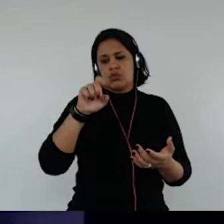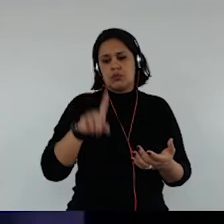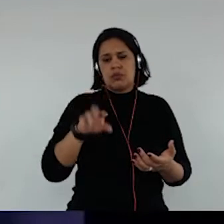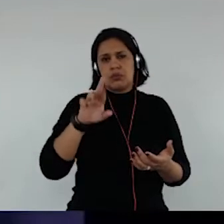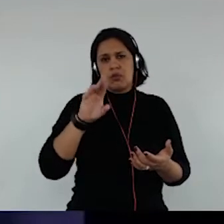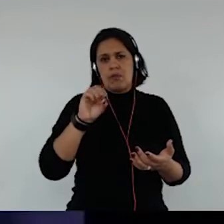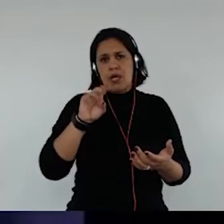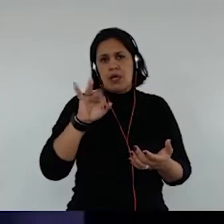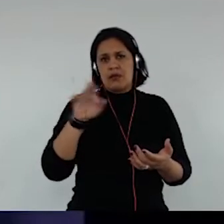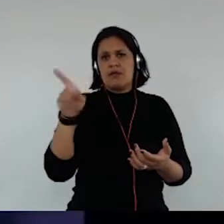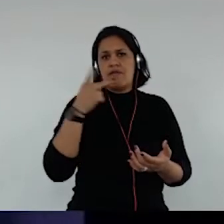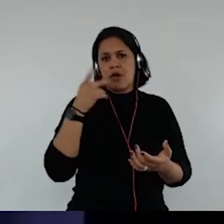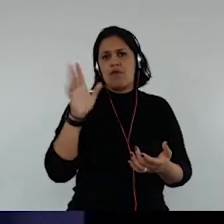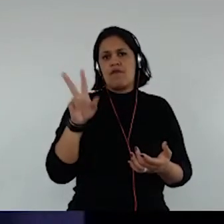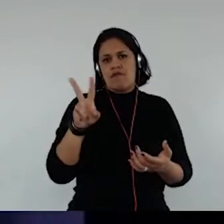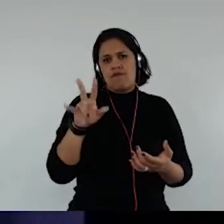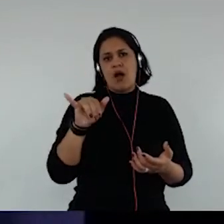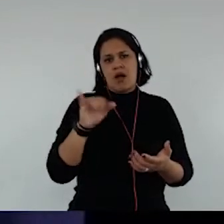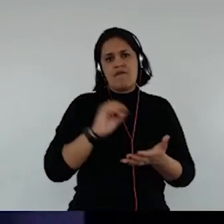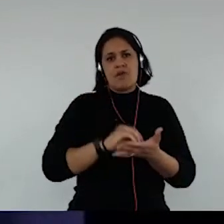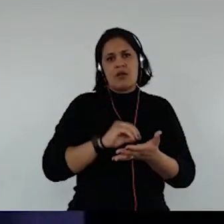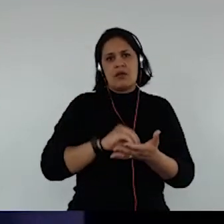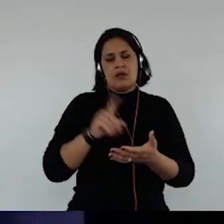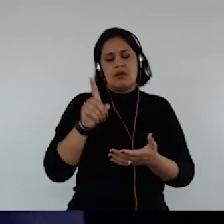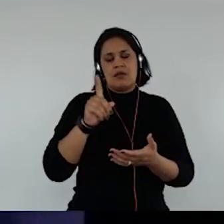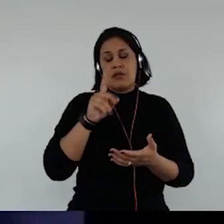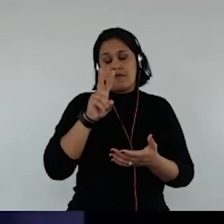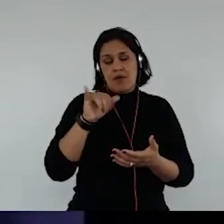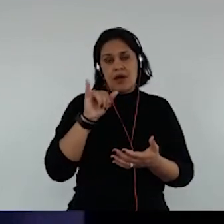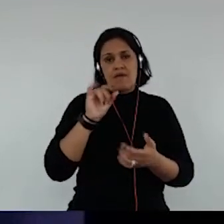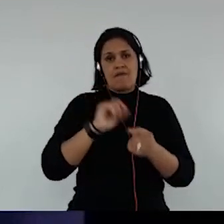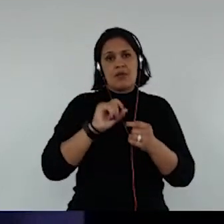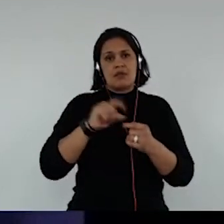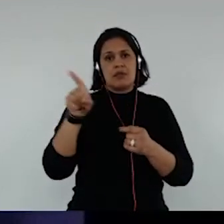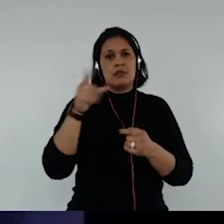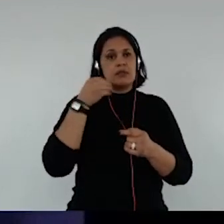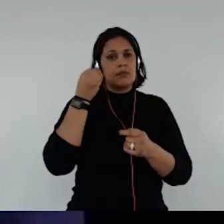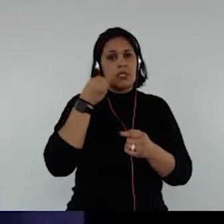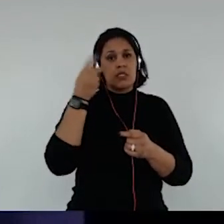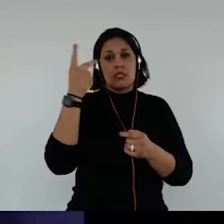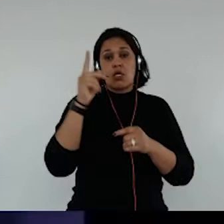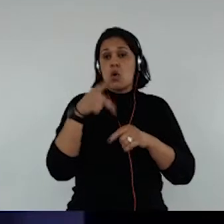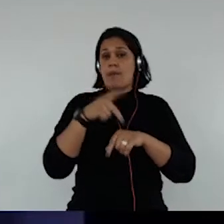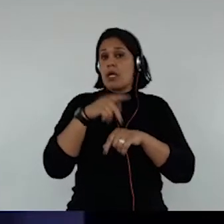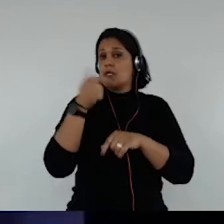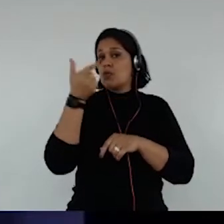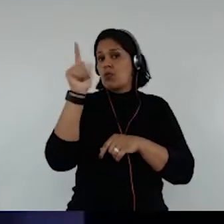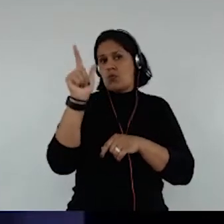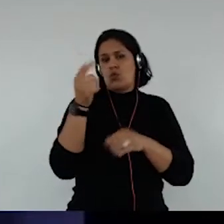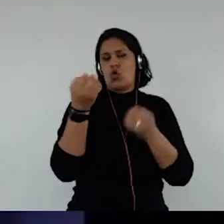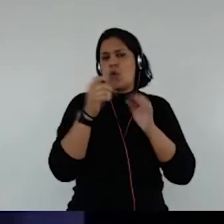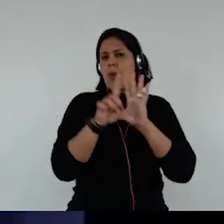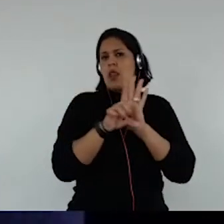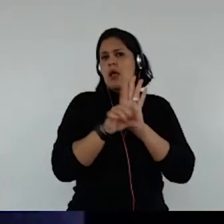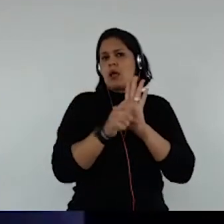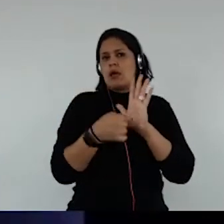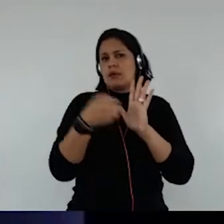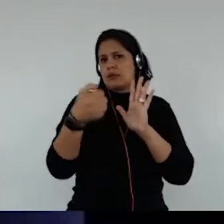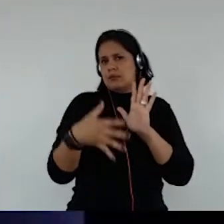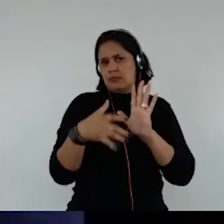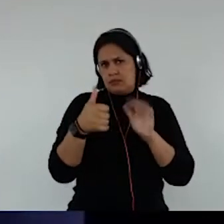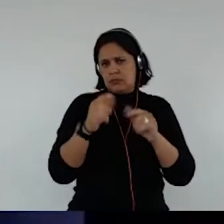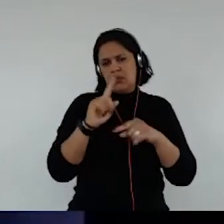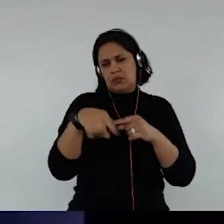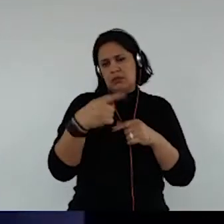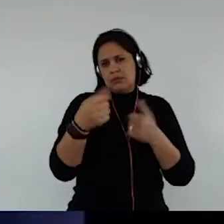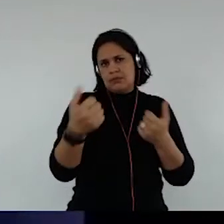que vai passar nas escolas, na experiência estrangeira, quais são as legislações que estabelecem efetivamente. Nós vamos